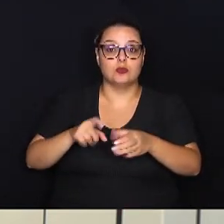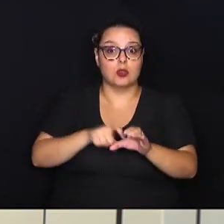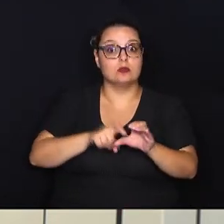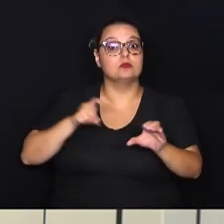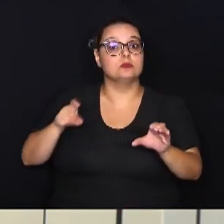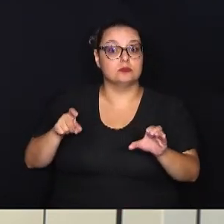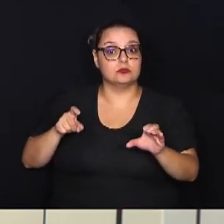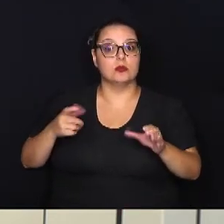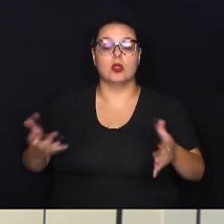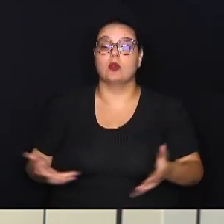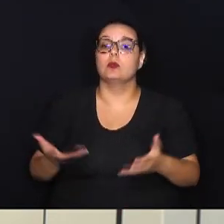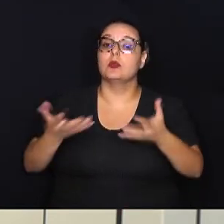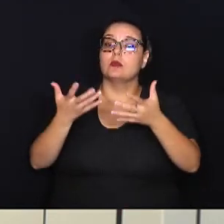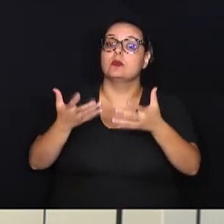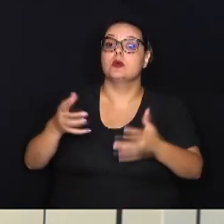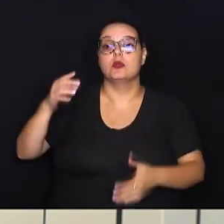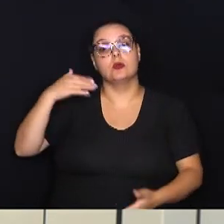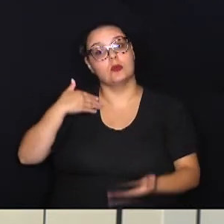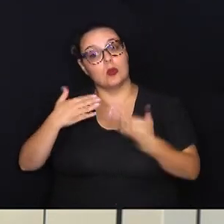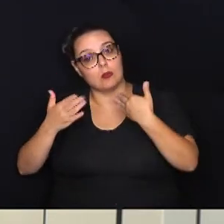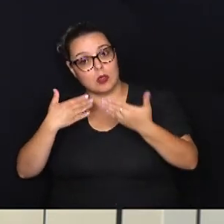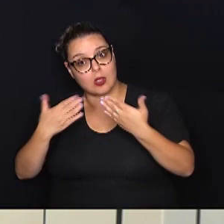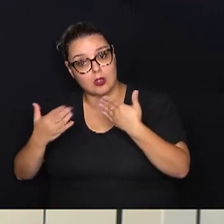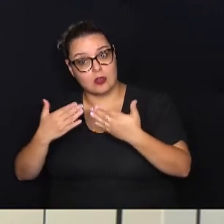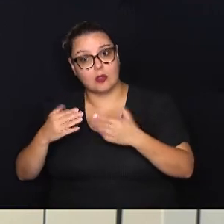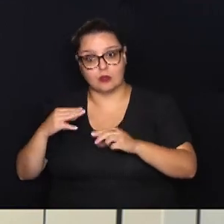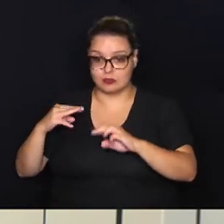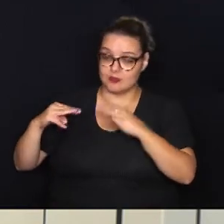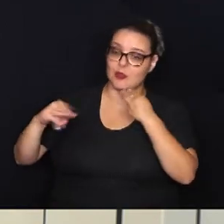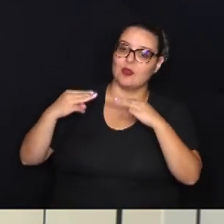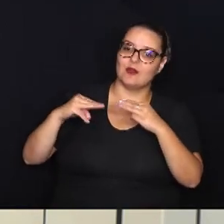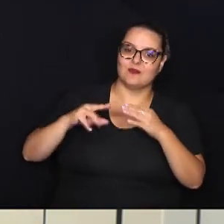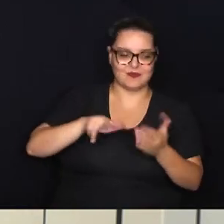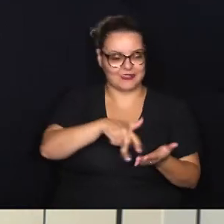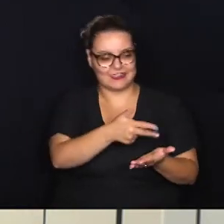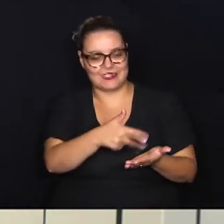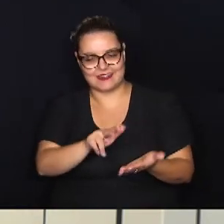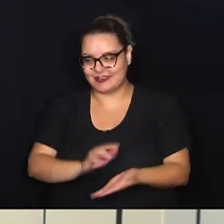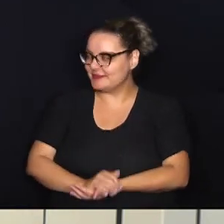que promove o diálogo entre música e dança.